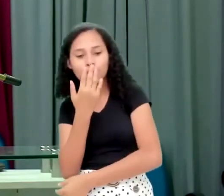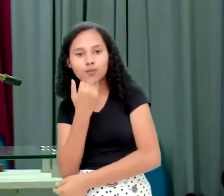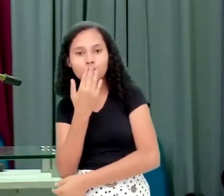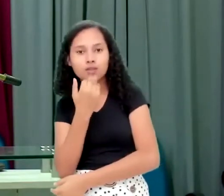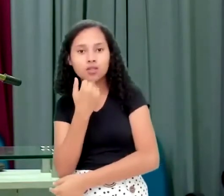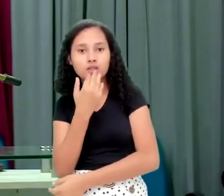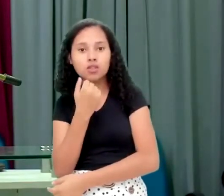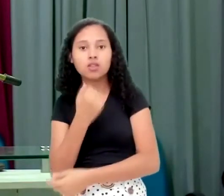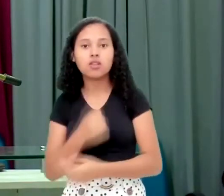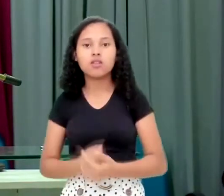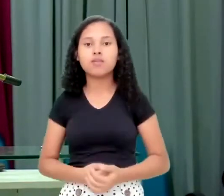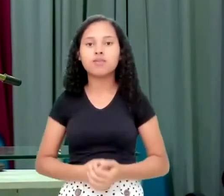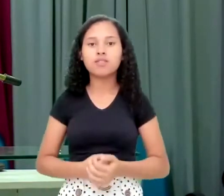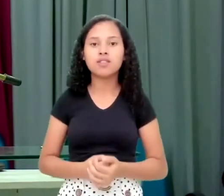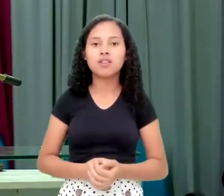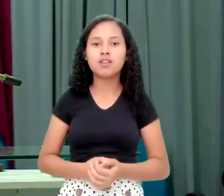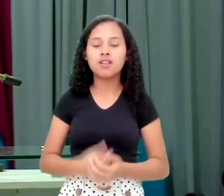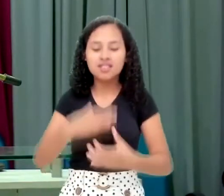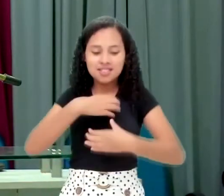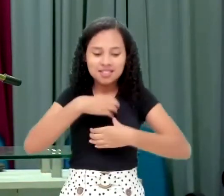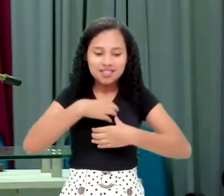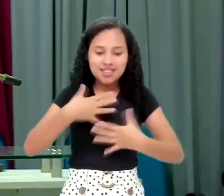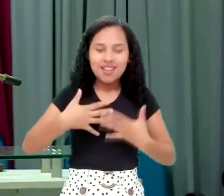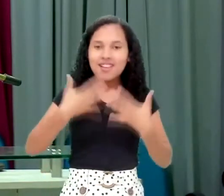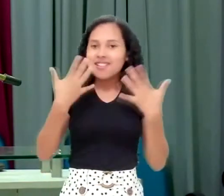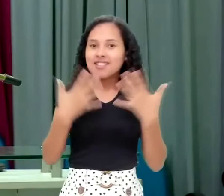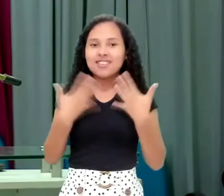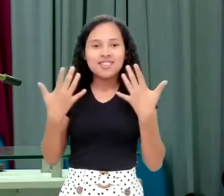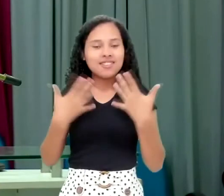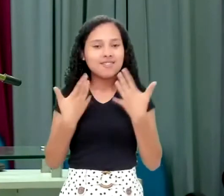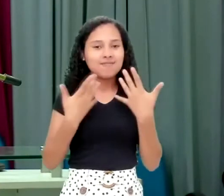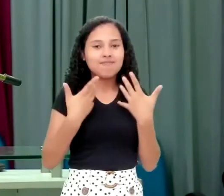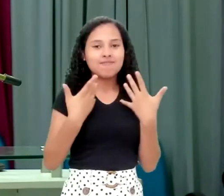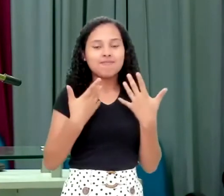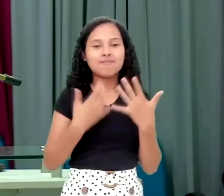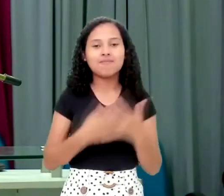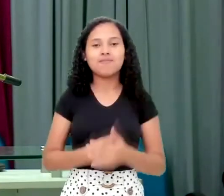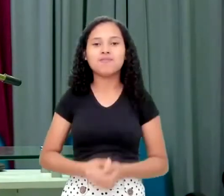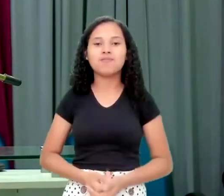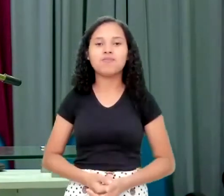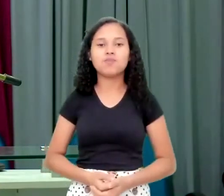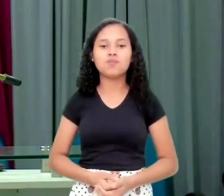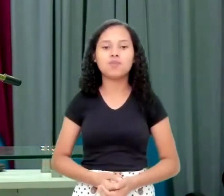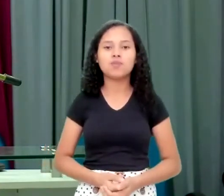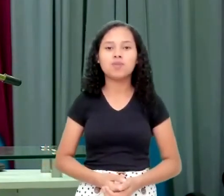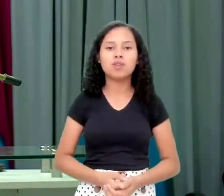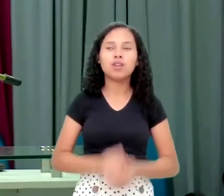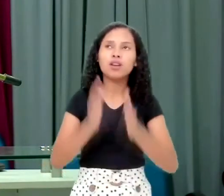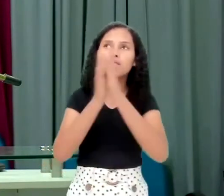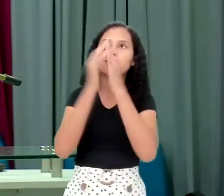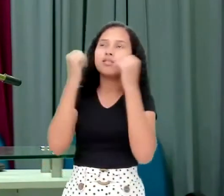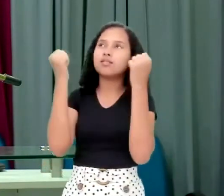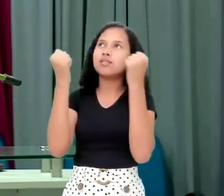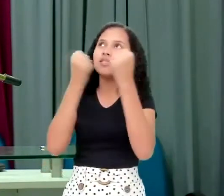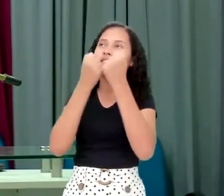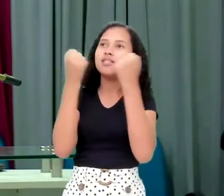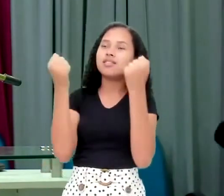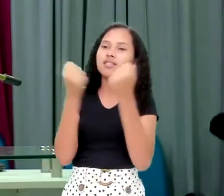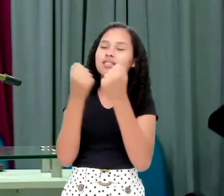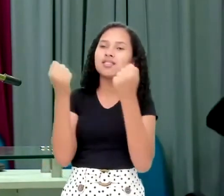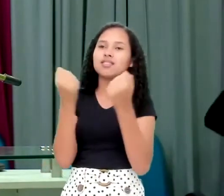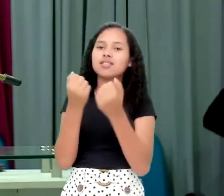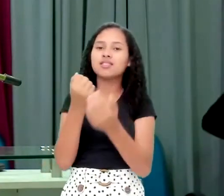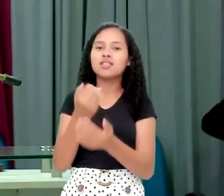o seu semblante não era mais triste. Louvado seja Deus. Oh, aleluia. Quem acredita